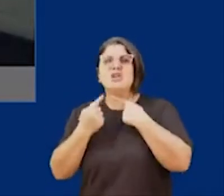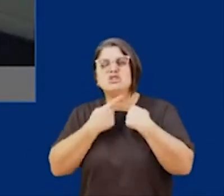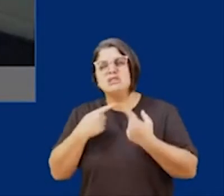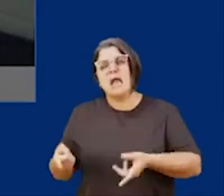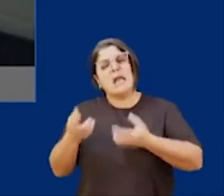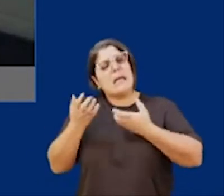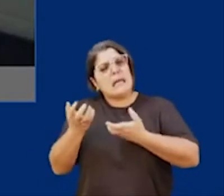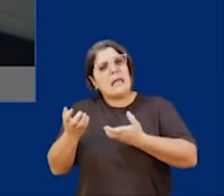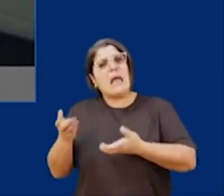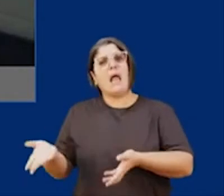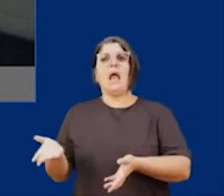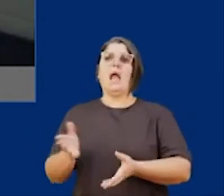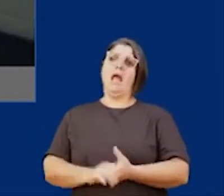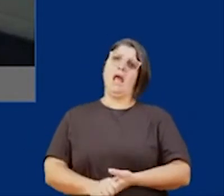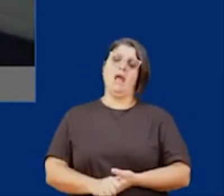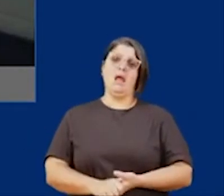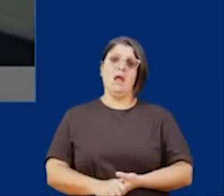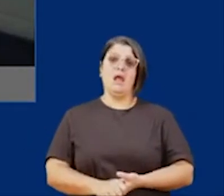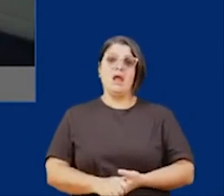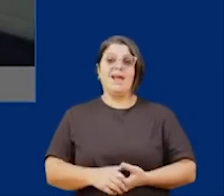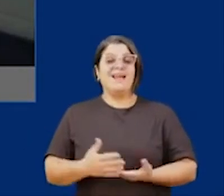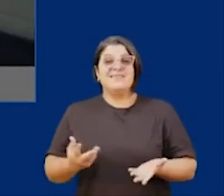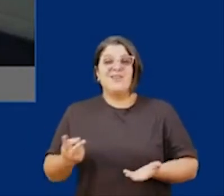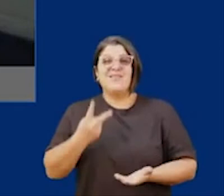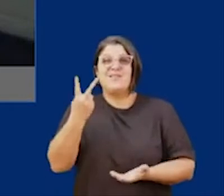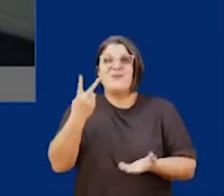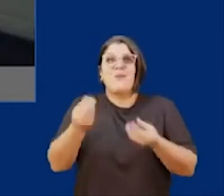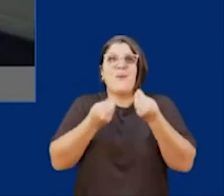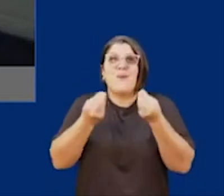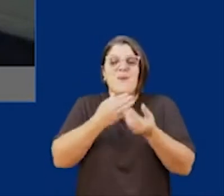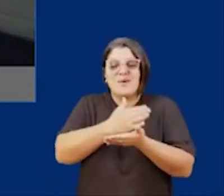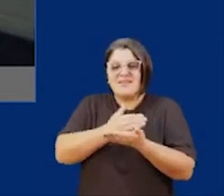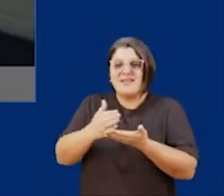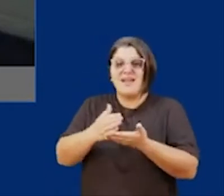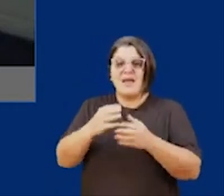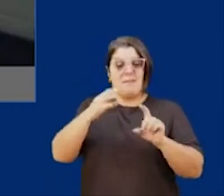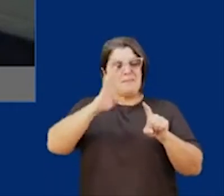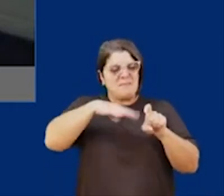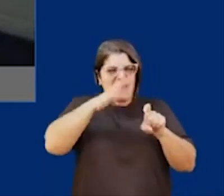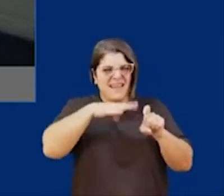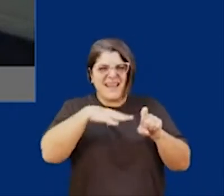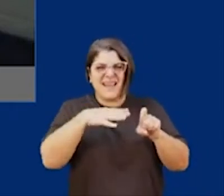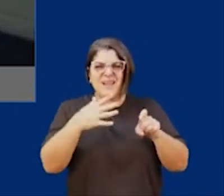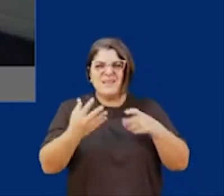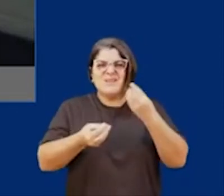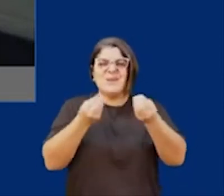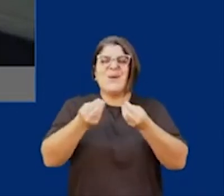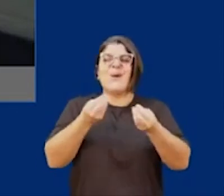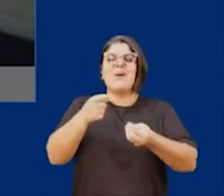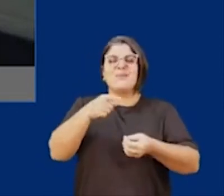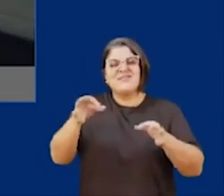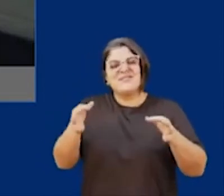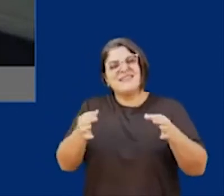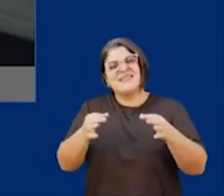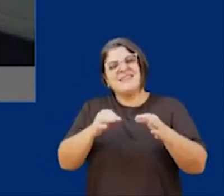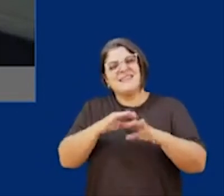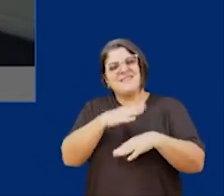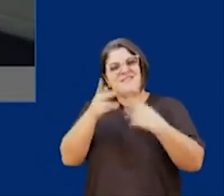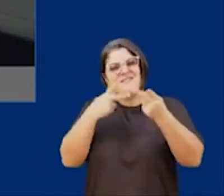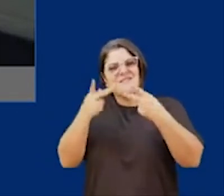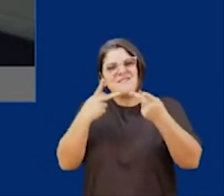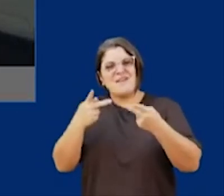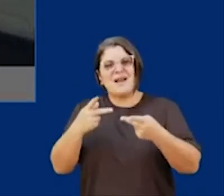querendo, né, esse princípio, né, da introdução alimentar, ou esse mito, né, o que você consegue completar para a gente, porque isso acontece